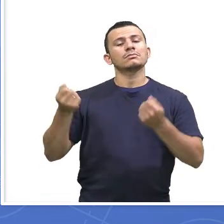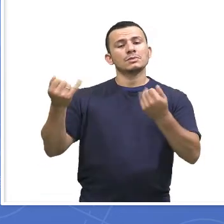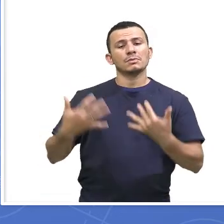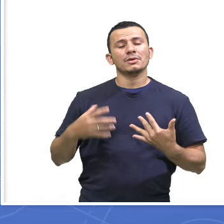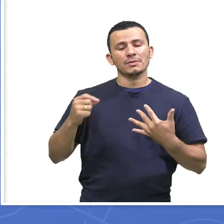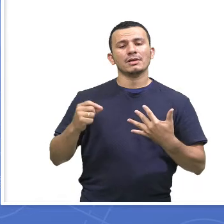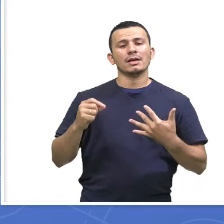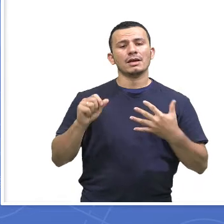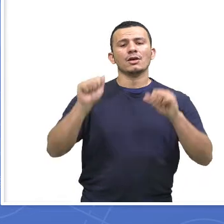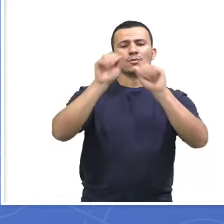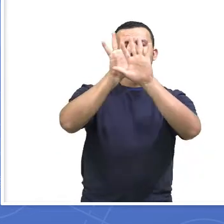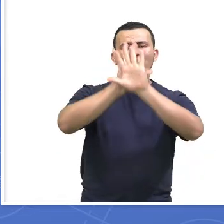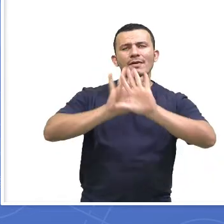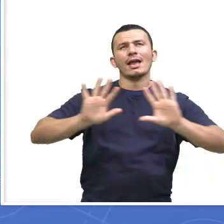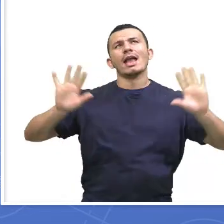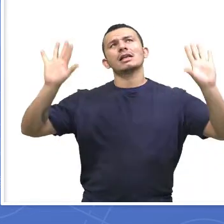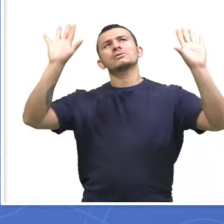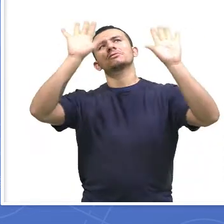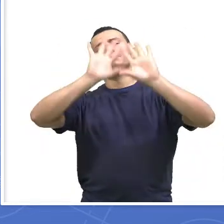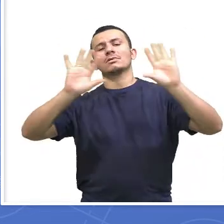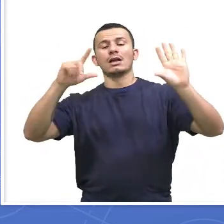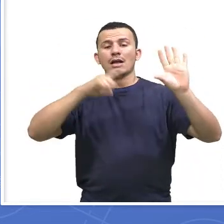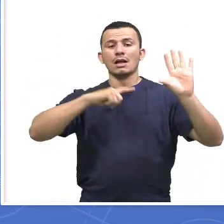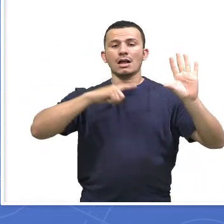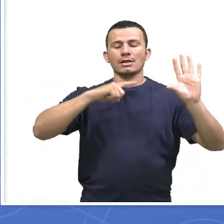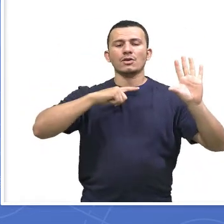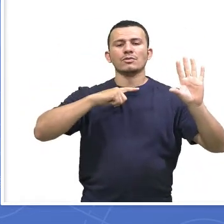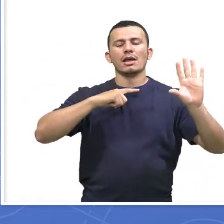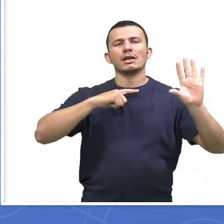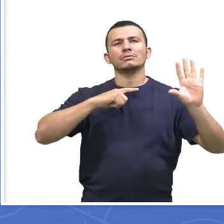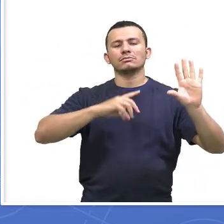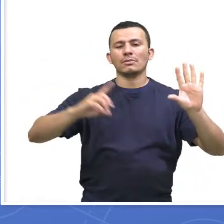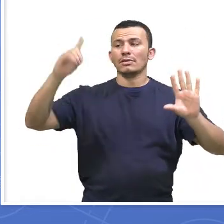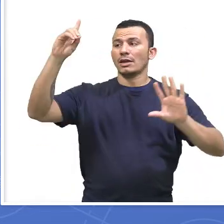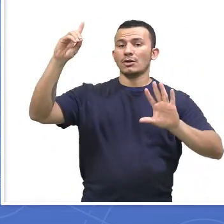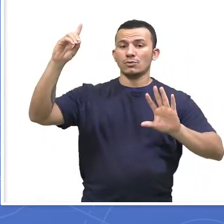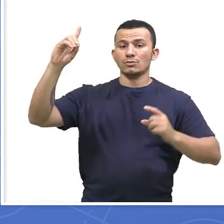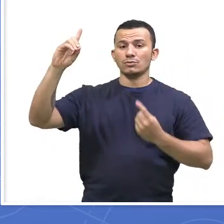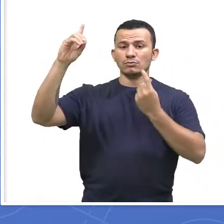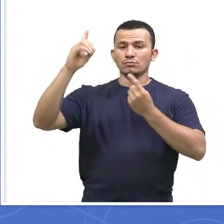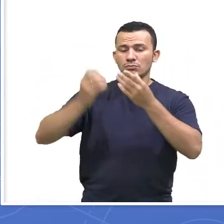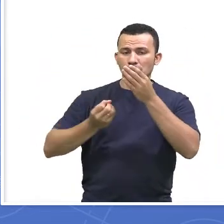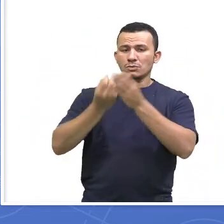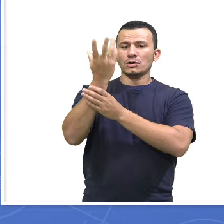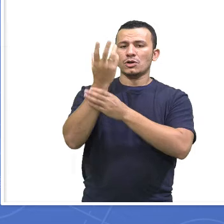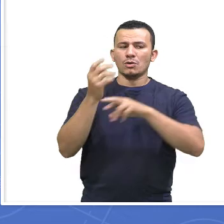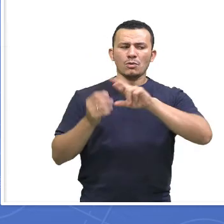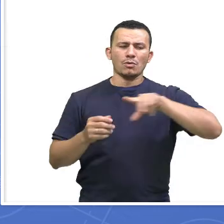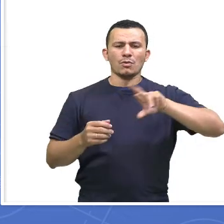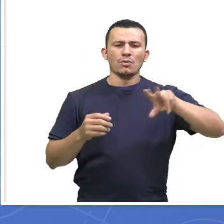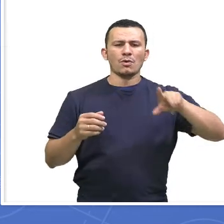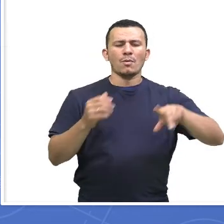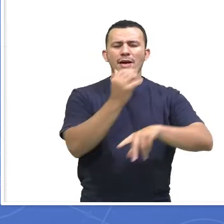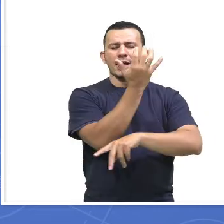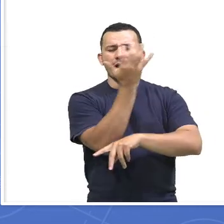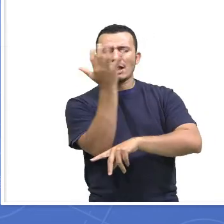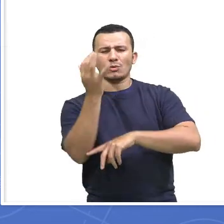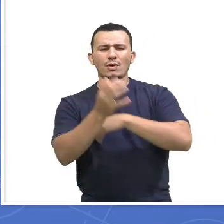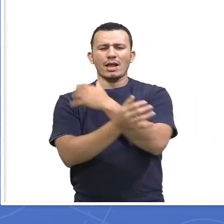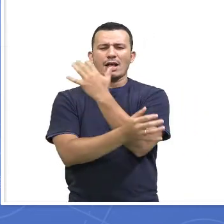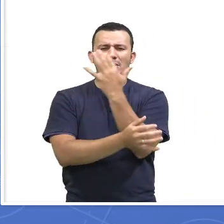era regido pela vontade de um Deus criador e não pelas forças da natureza. É isso que eles